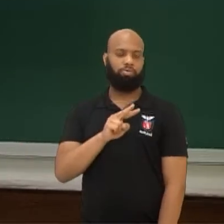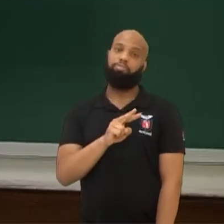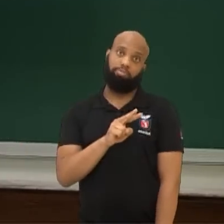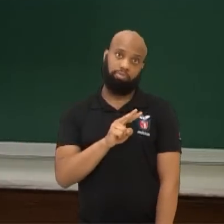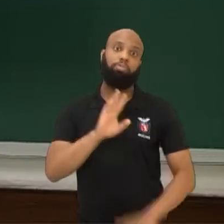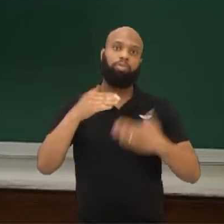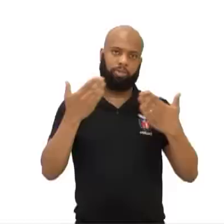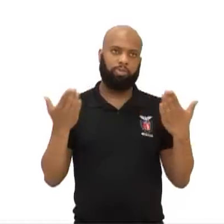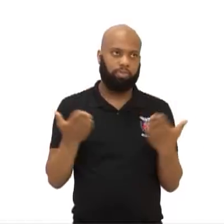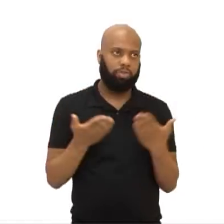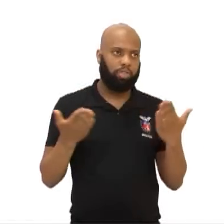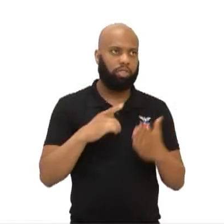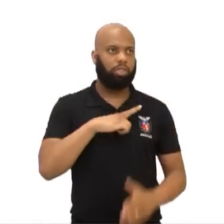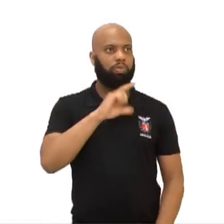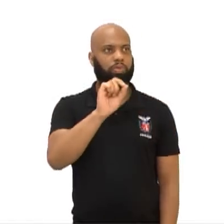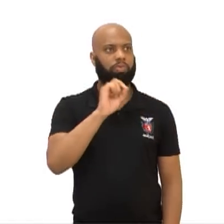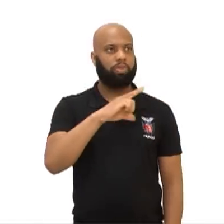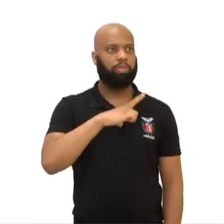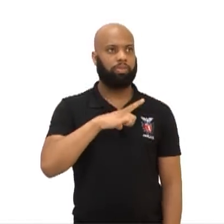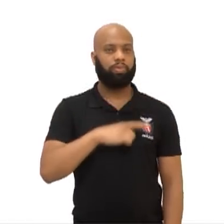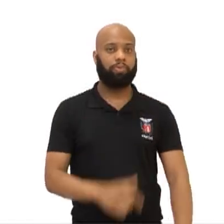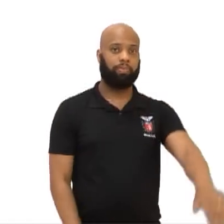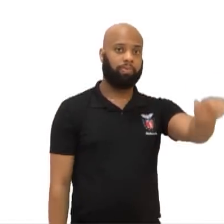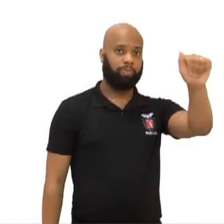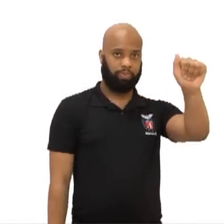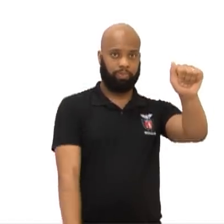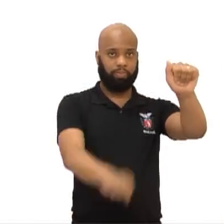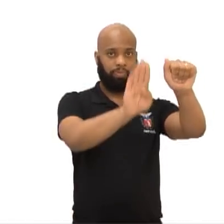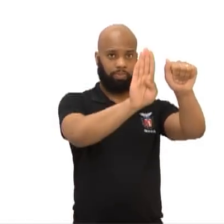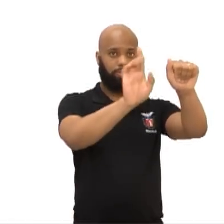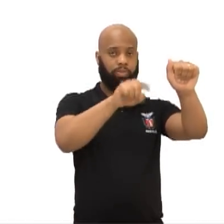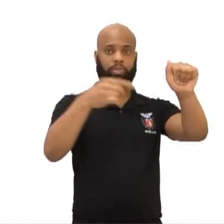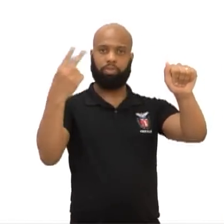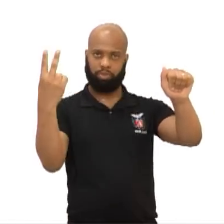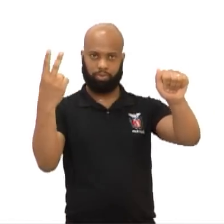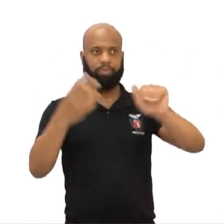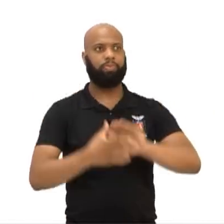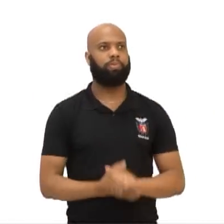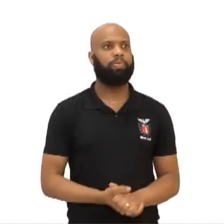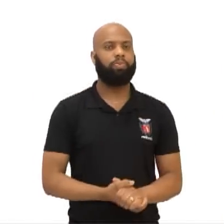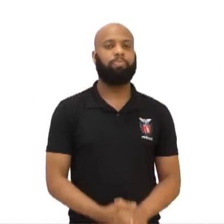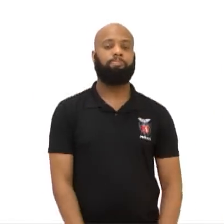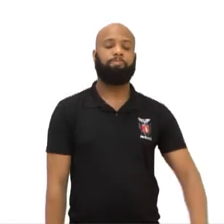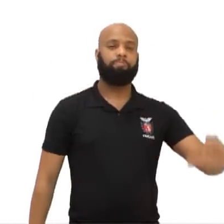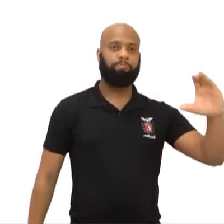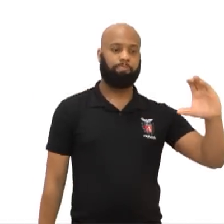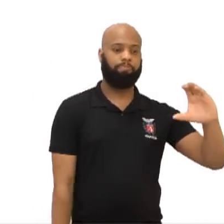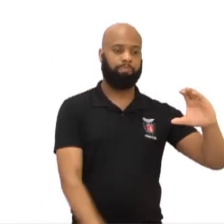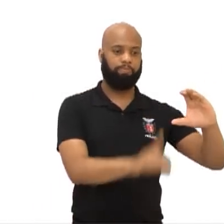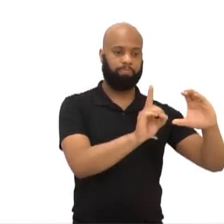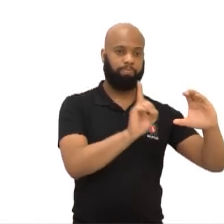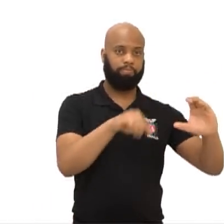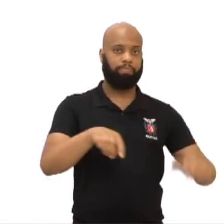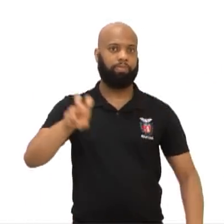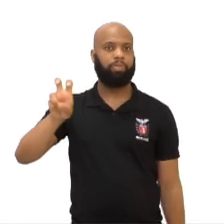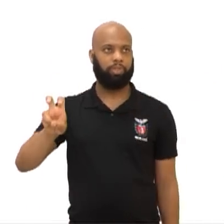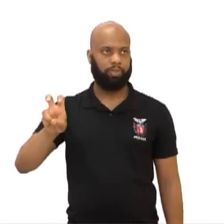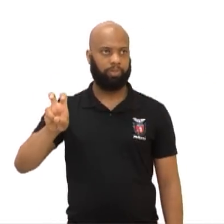Então, neste caso, esse segmento AB vale 2 centímetros e o outro